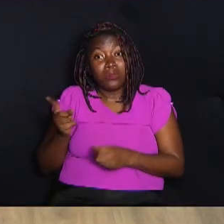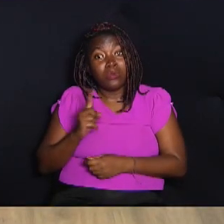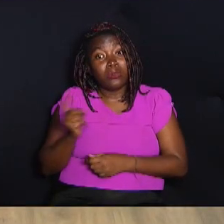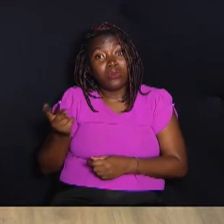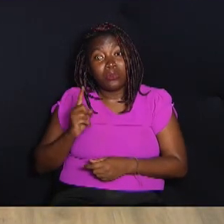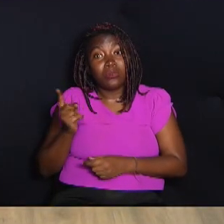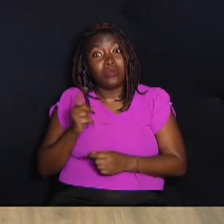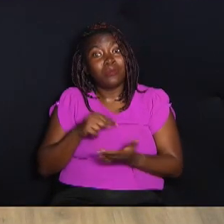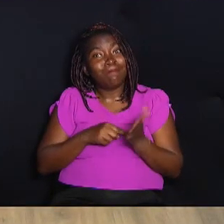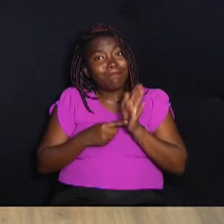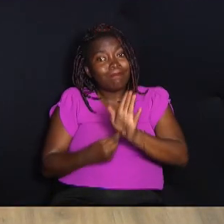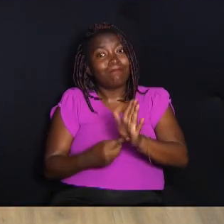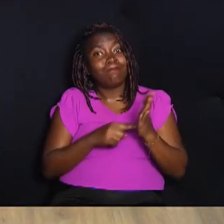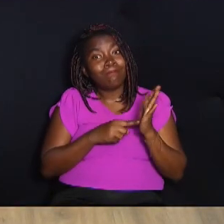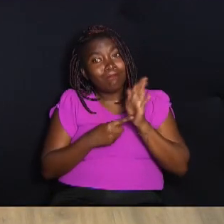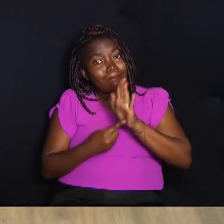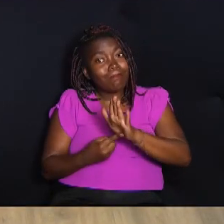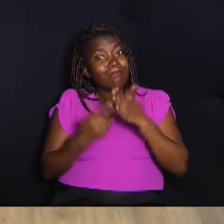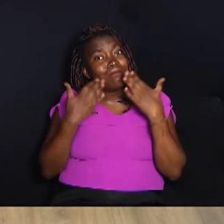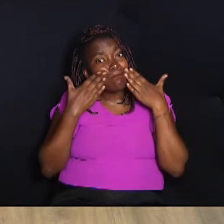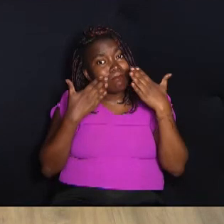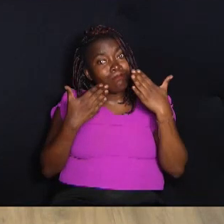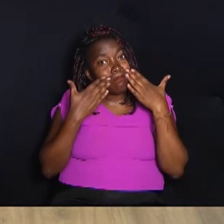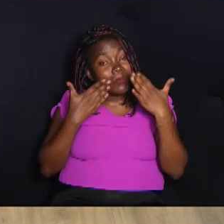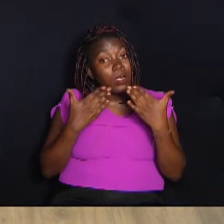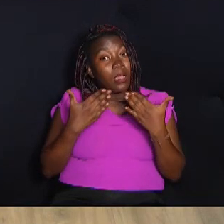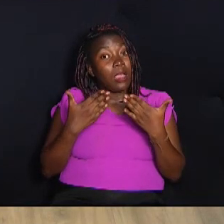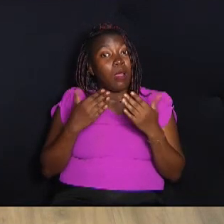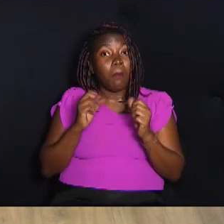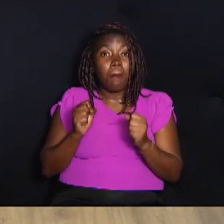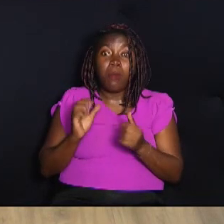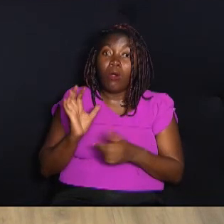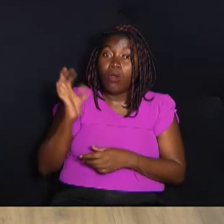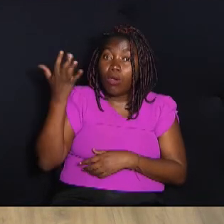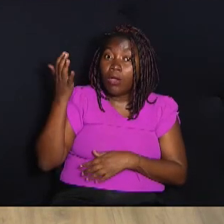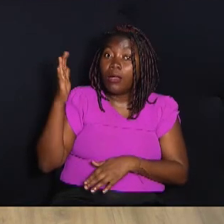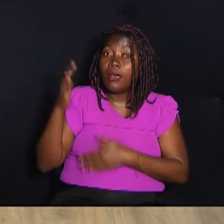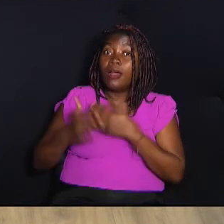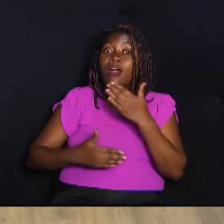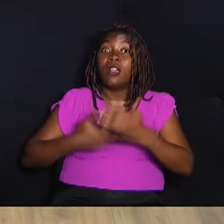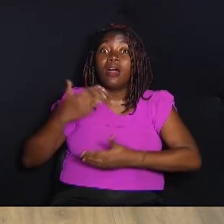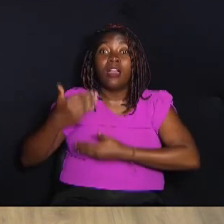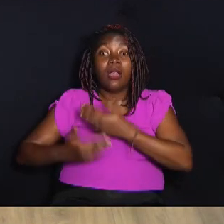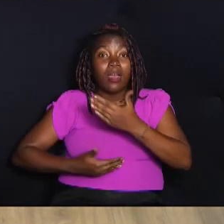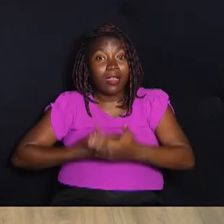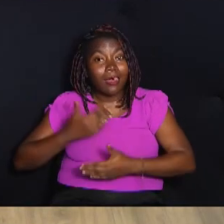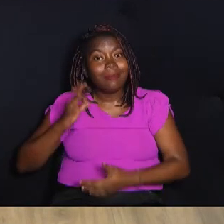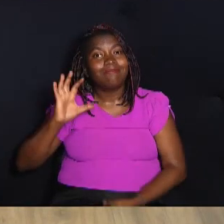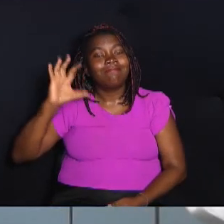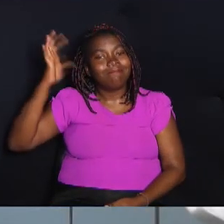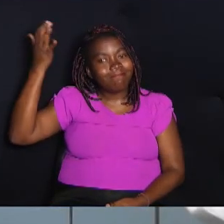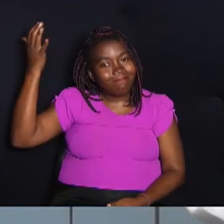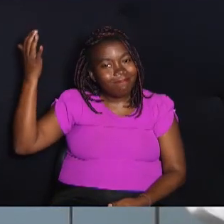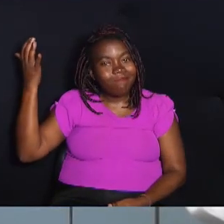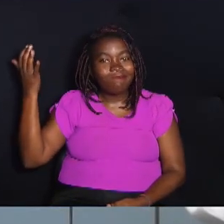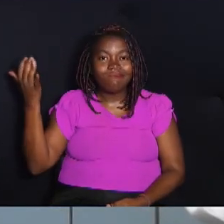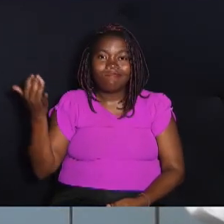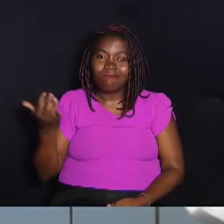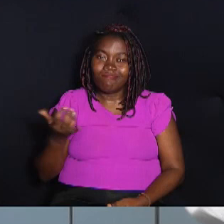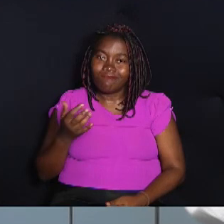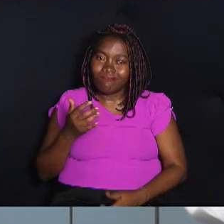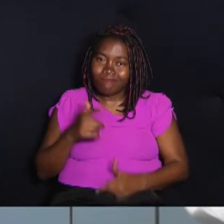alguns indícios de que a coisa pode ocorrer. E aí, né, a fatalidade ela acaba